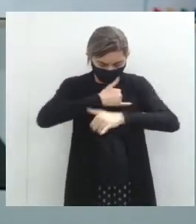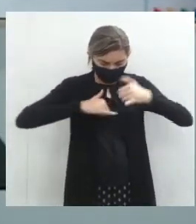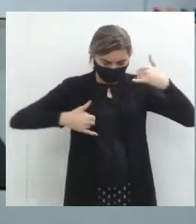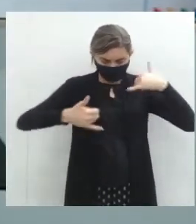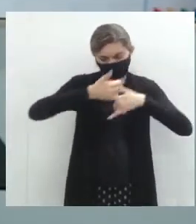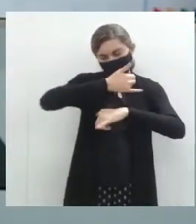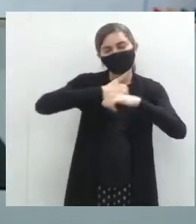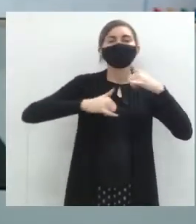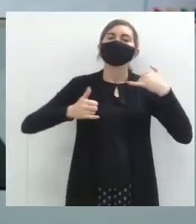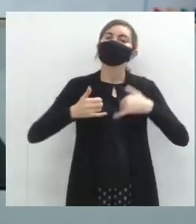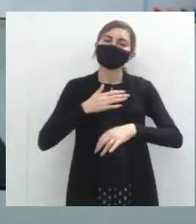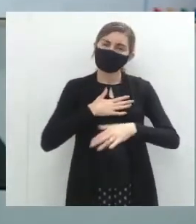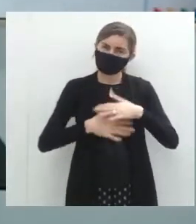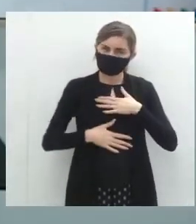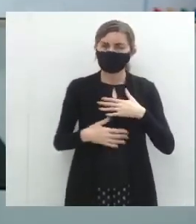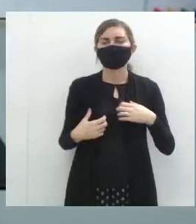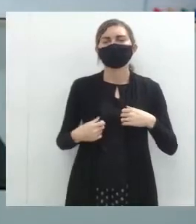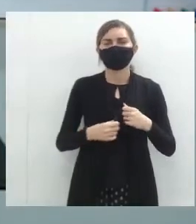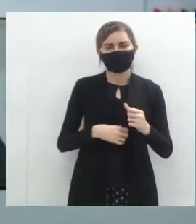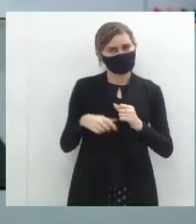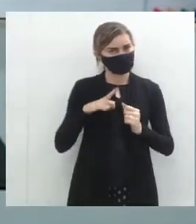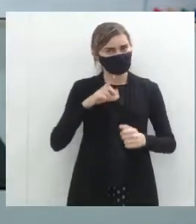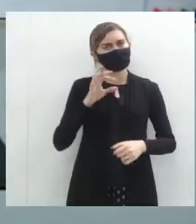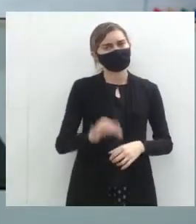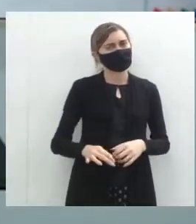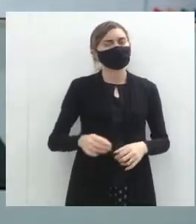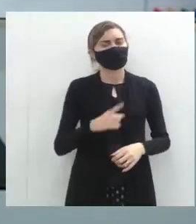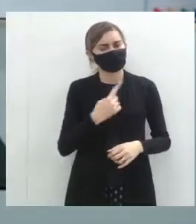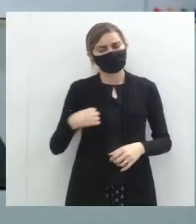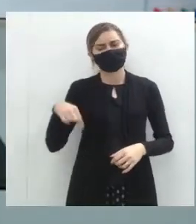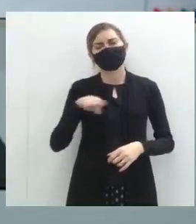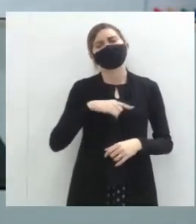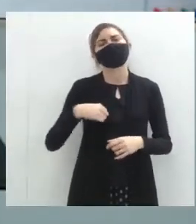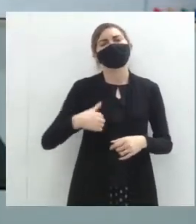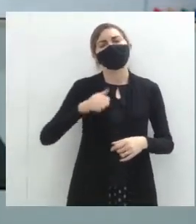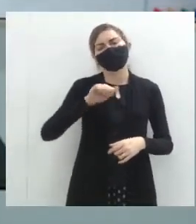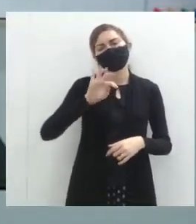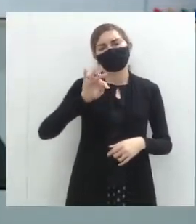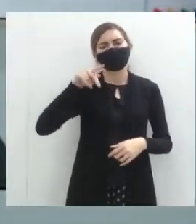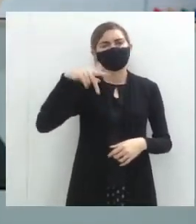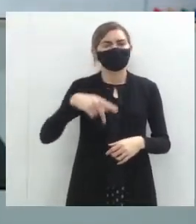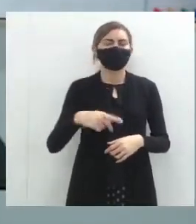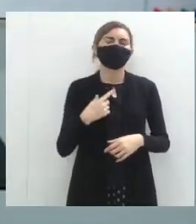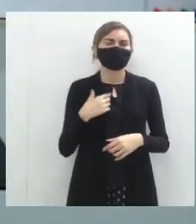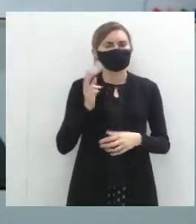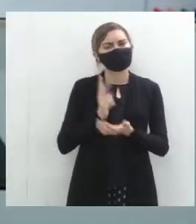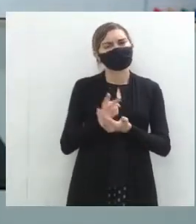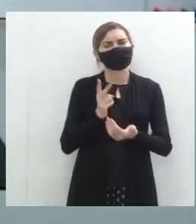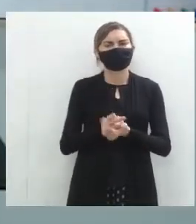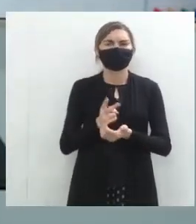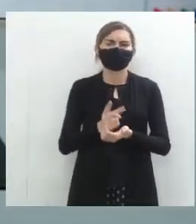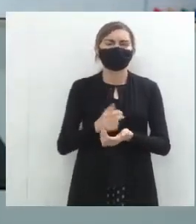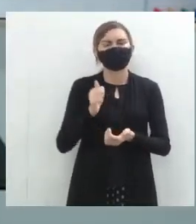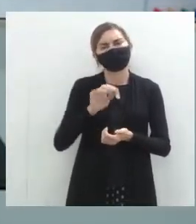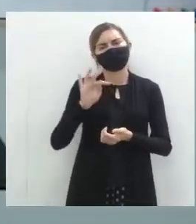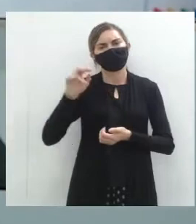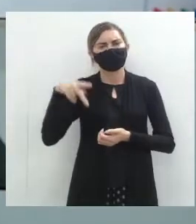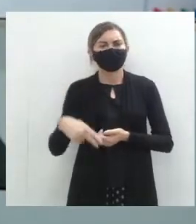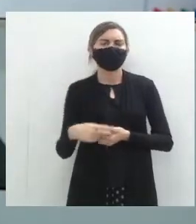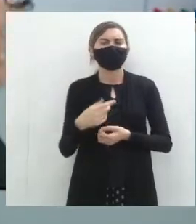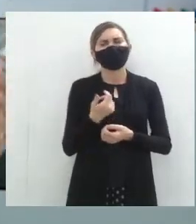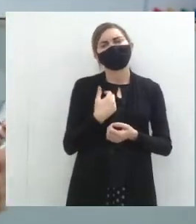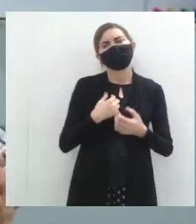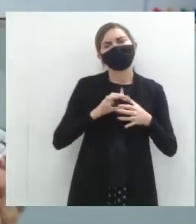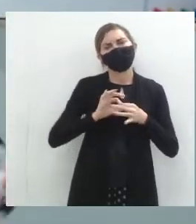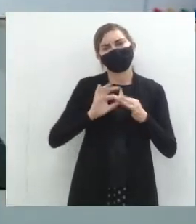é do que a molécula energética do corpo. Tenho certeza, tá? A gente vai pegar o danado do ATP e a gente sempre vai quebrar o ATP para